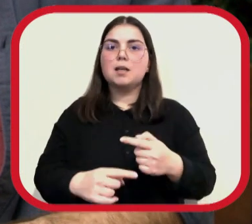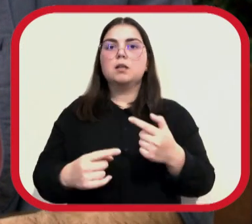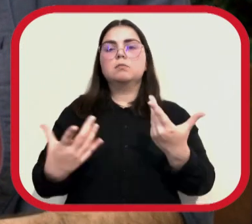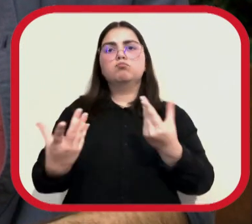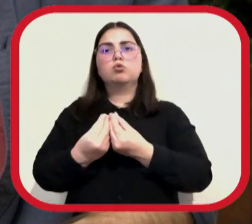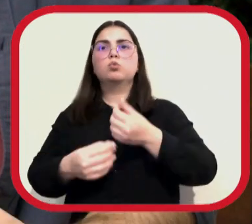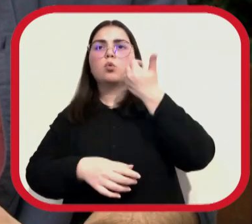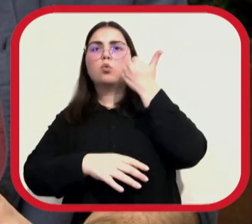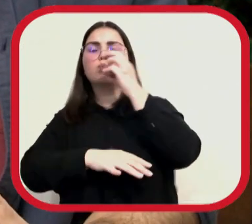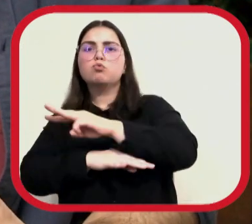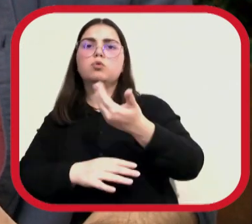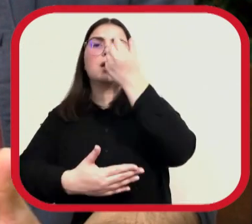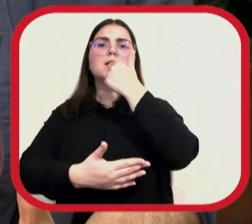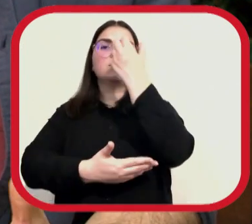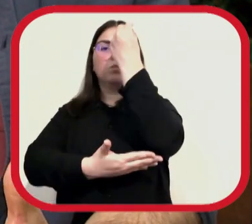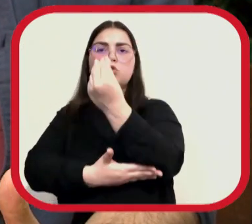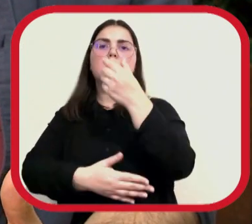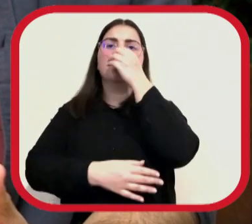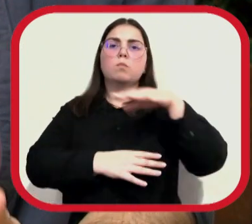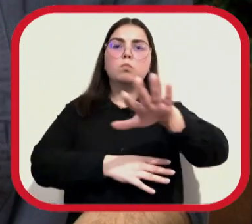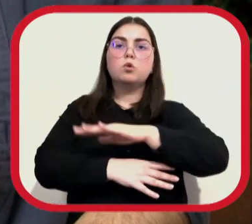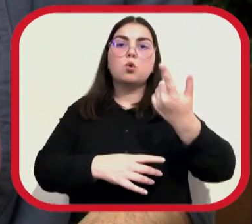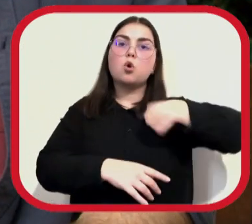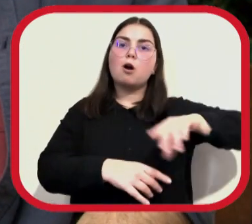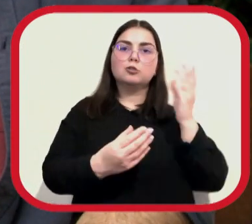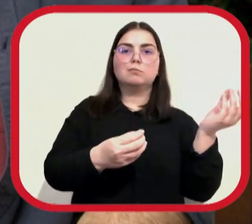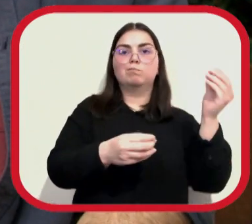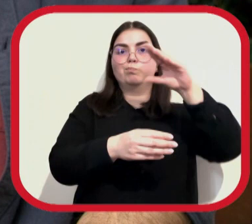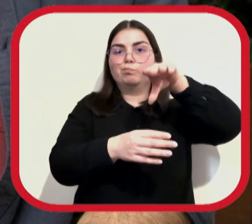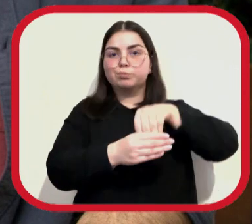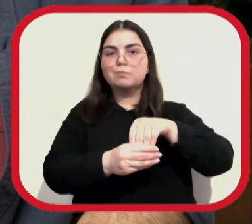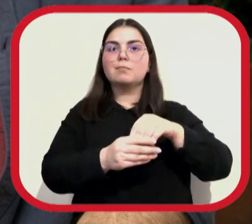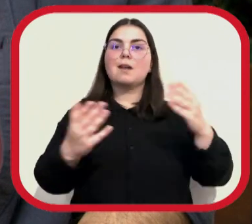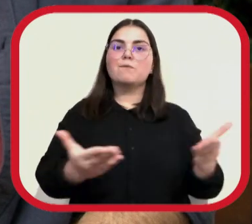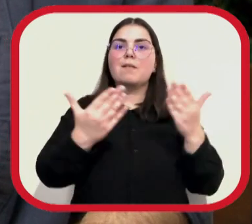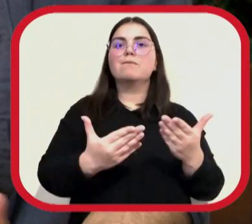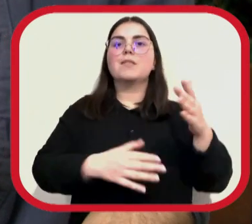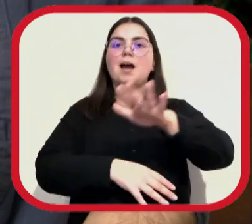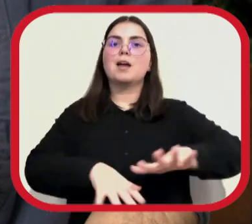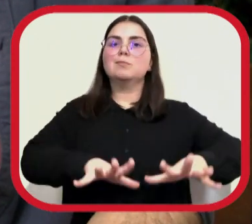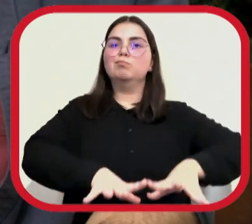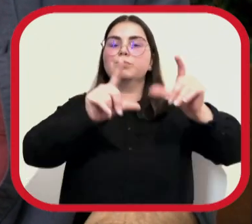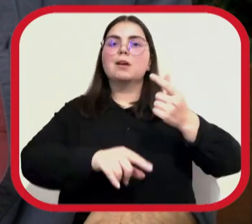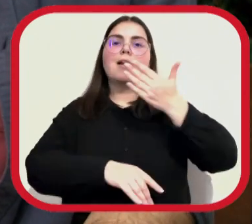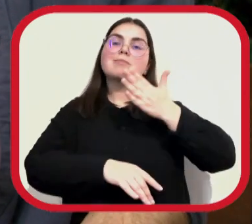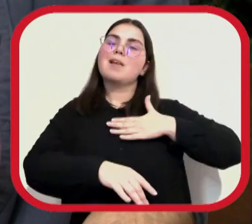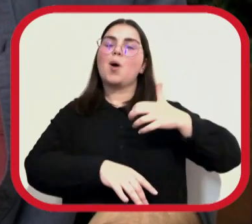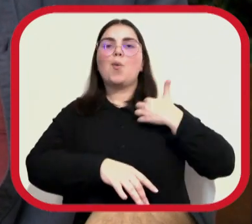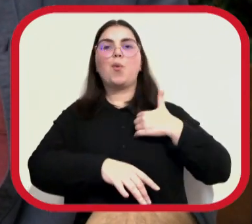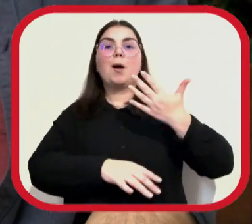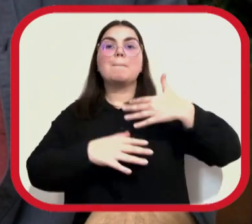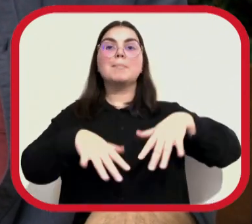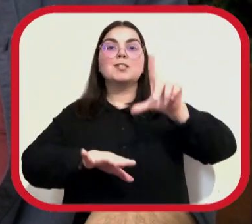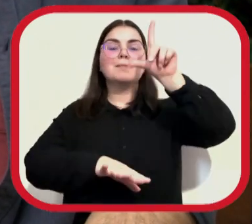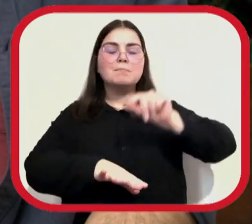os museus, com os monumentos, com os jardins, somos mais um fator de dinamização deste bairro e obviamente que isso nos orgulha, mas também nos